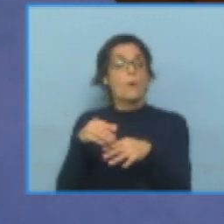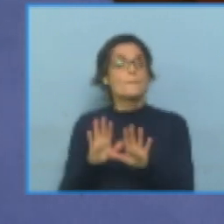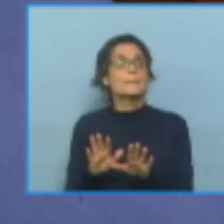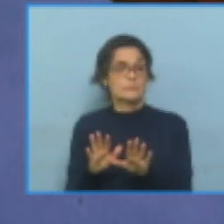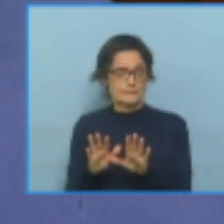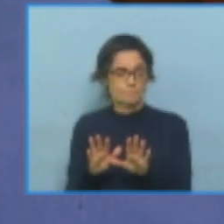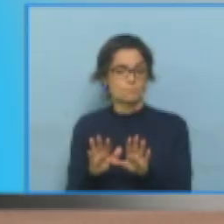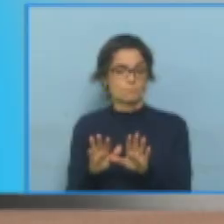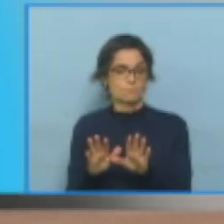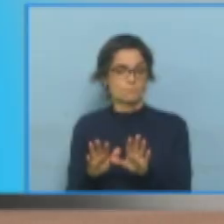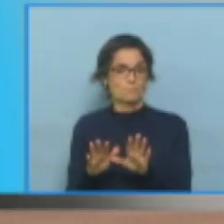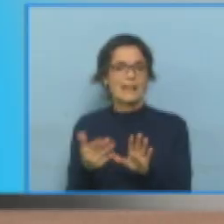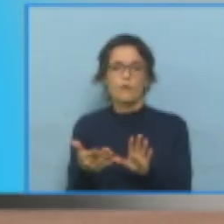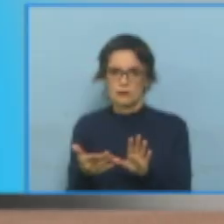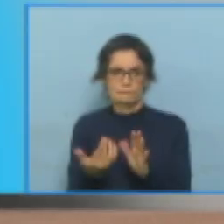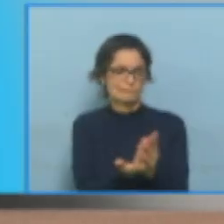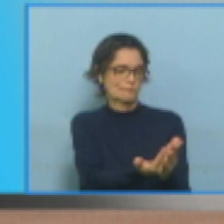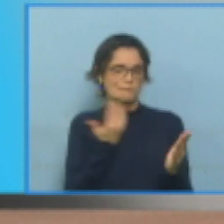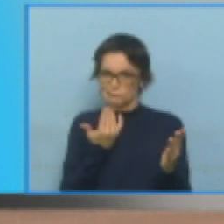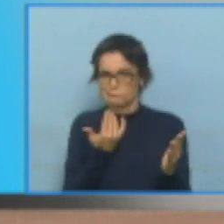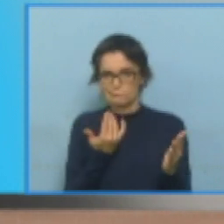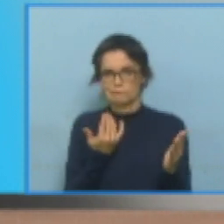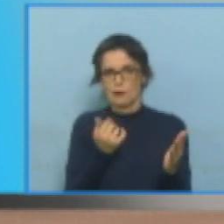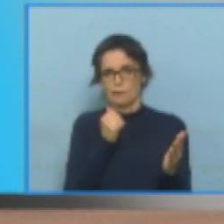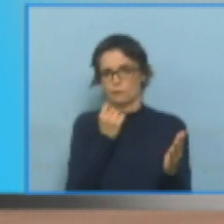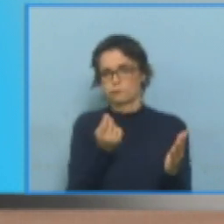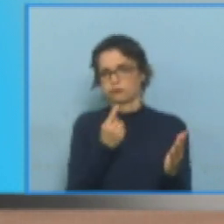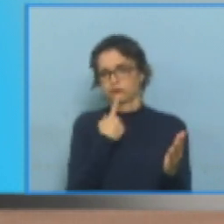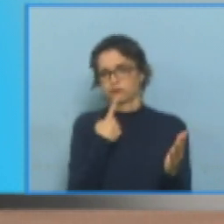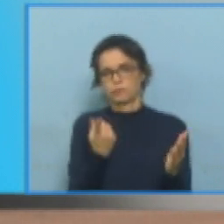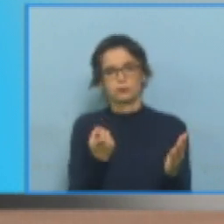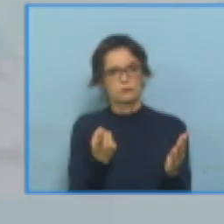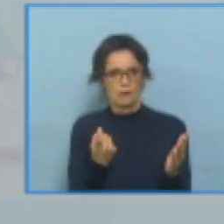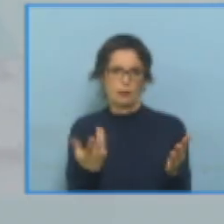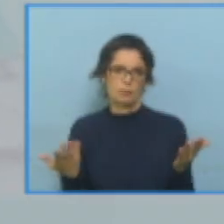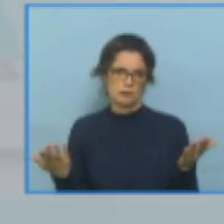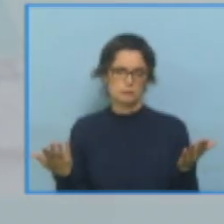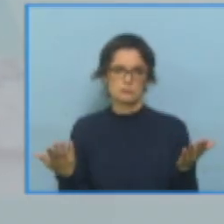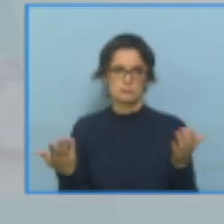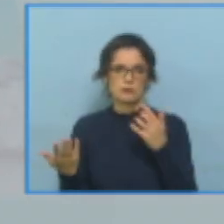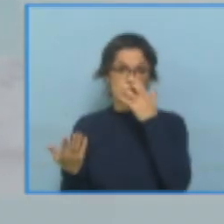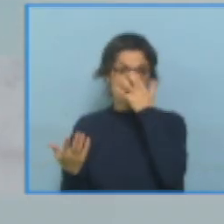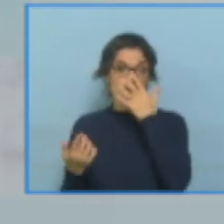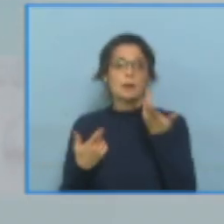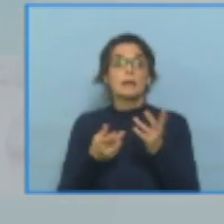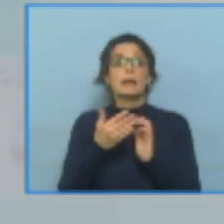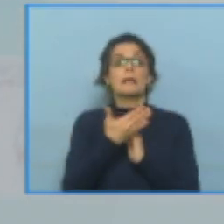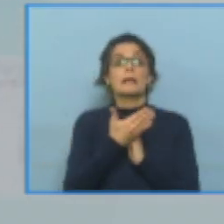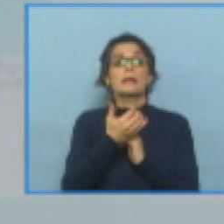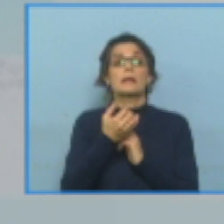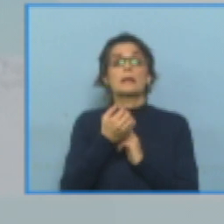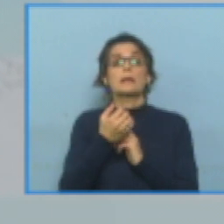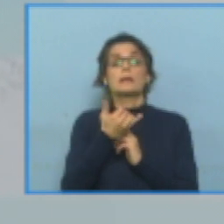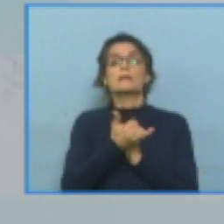Mas parece-me evidente que há muita coisa ainda para fazer. Eu recuo um bocadinho. Em 2017, na mensagem para o